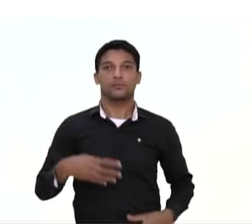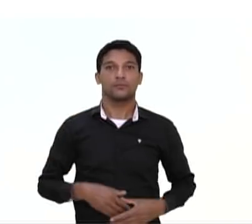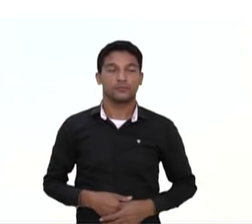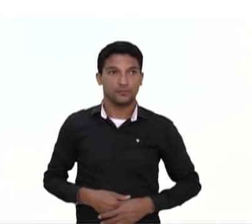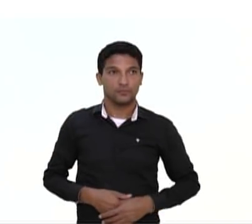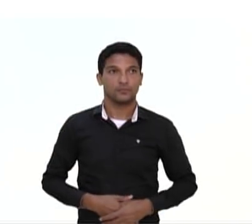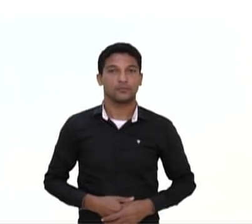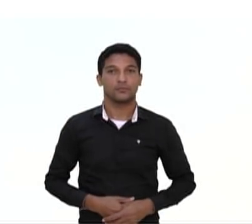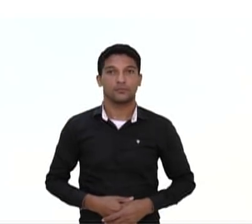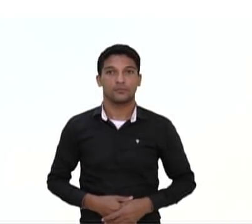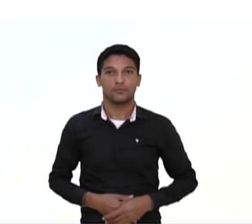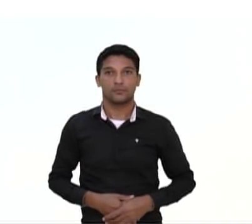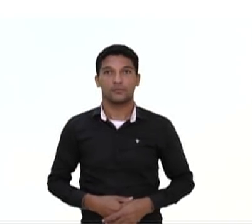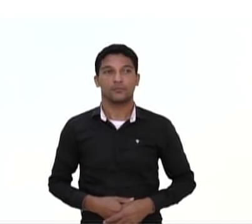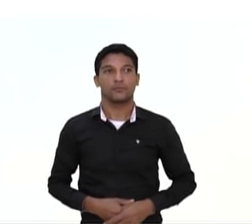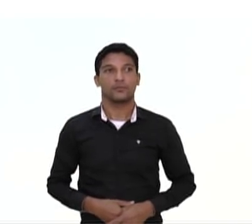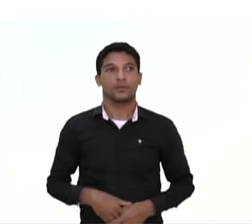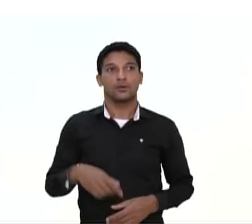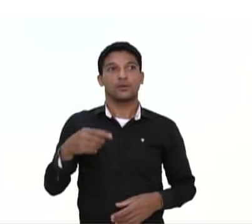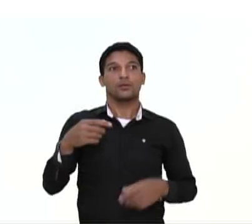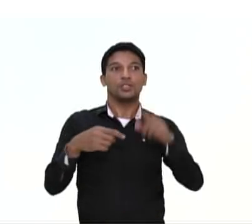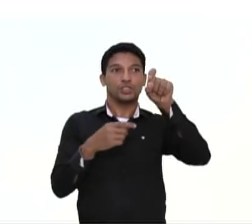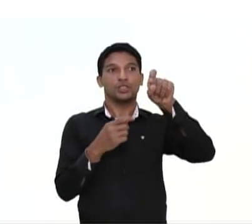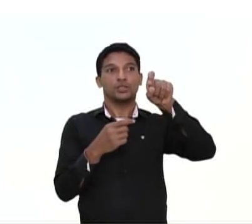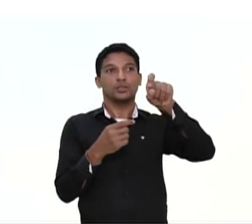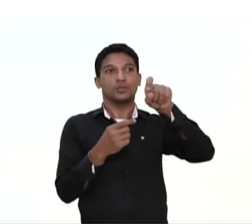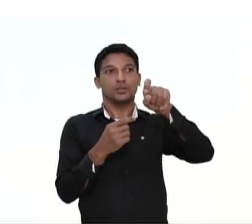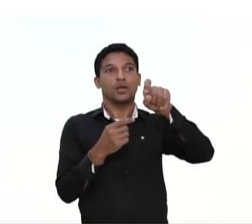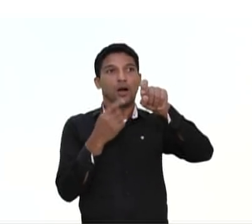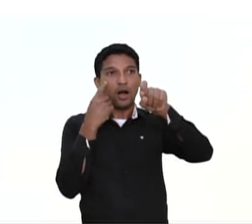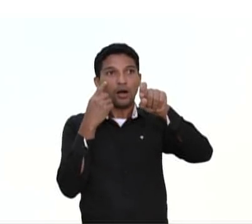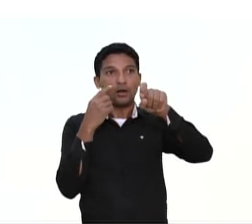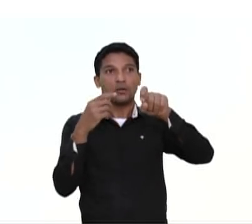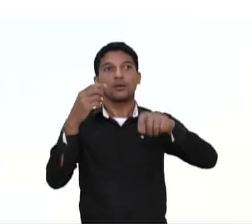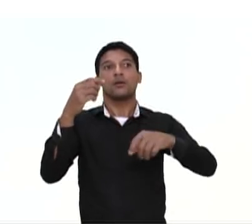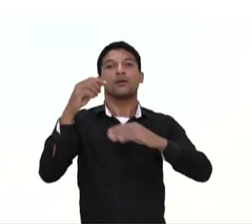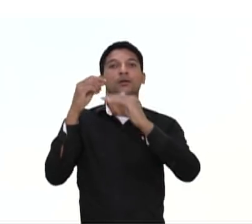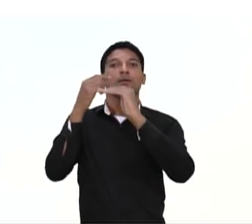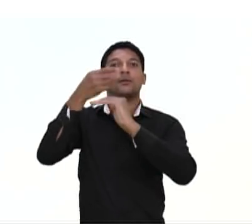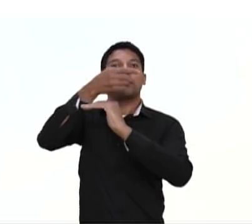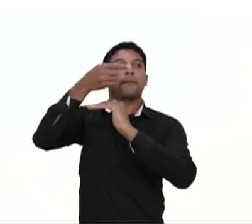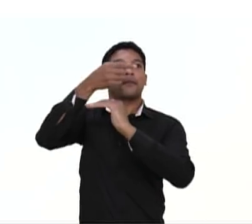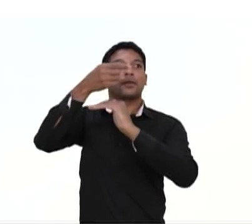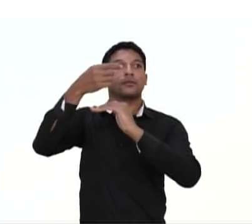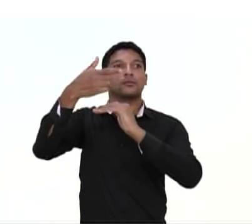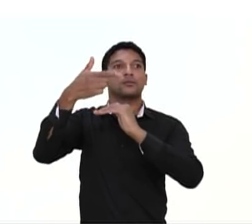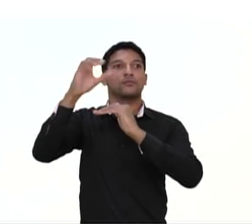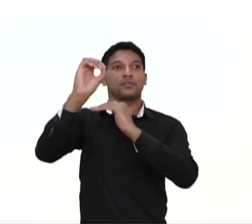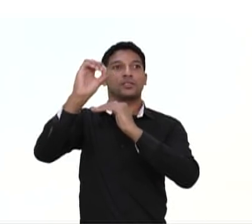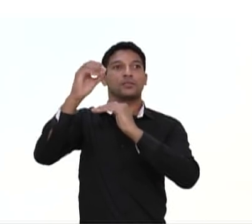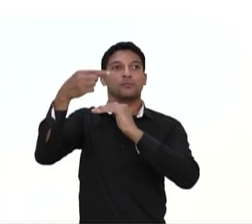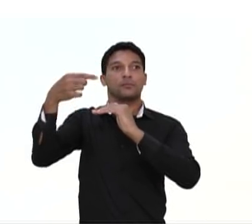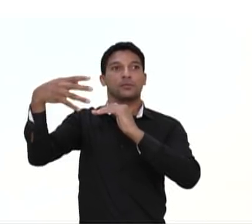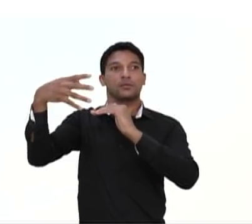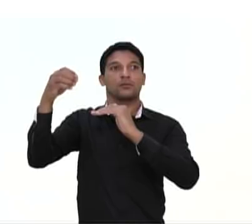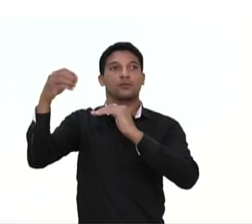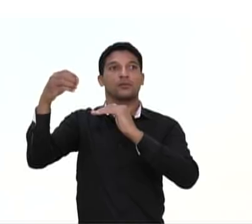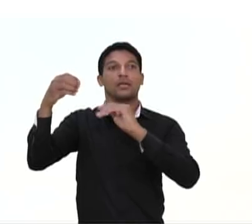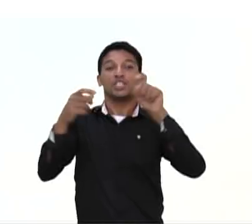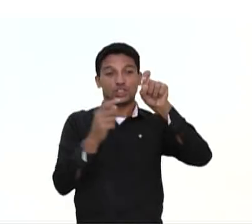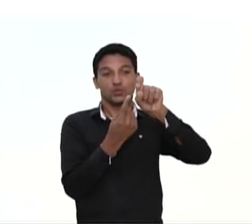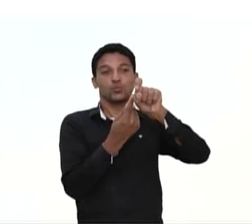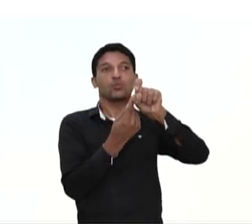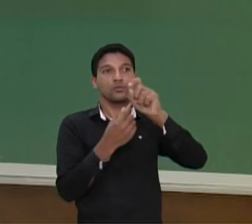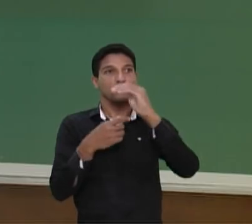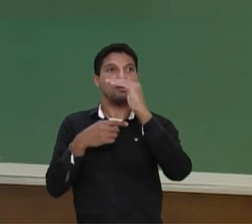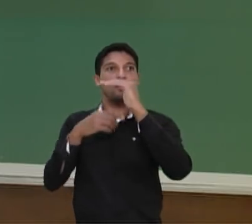o que menos 20 vai ser igual a menos x 1 vai ser